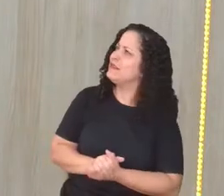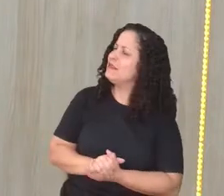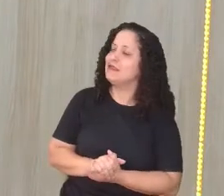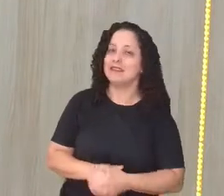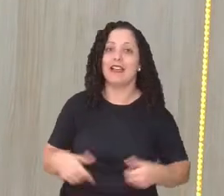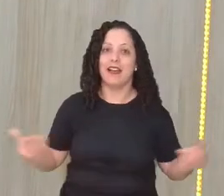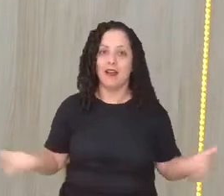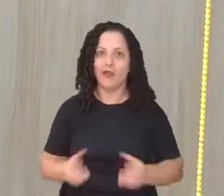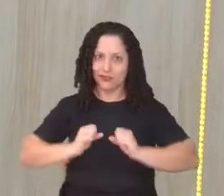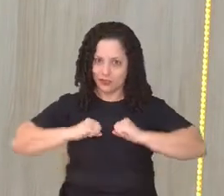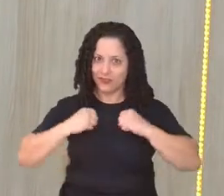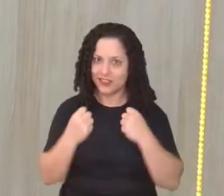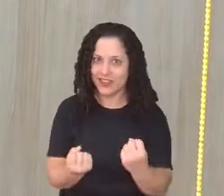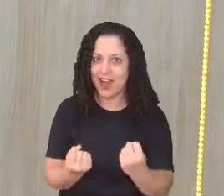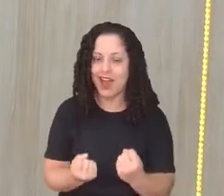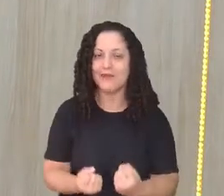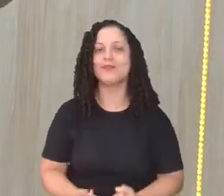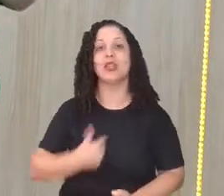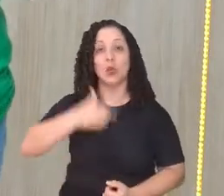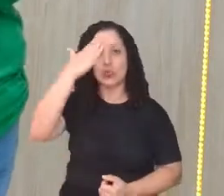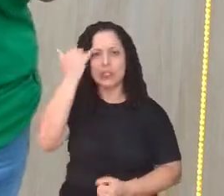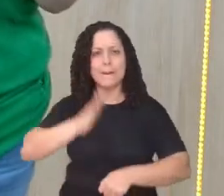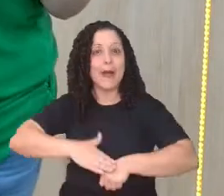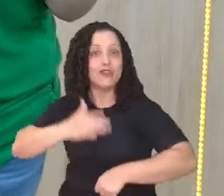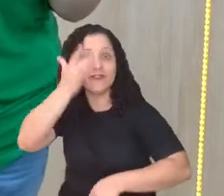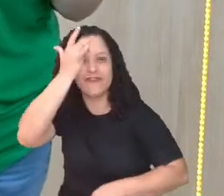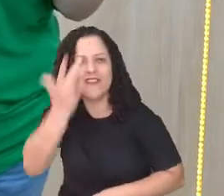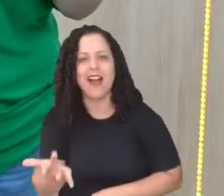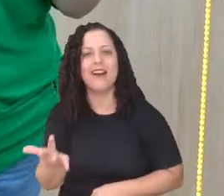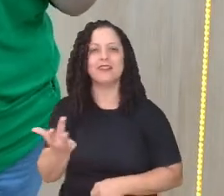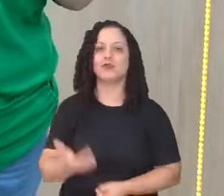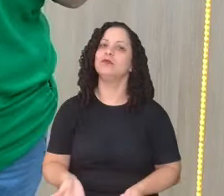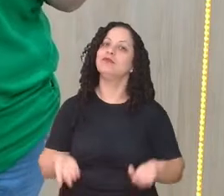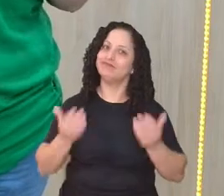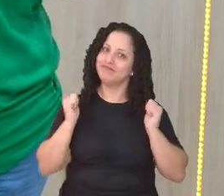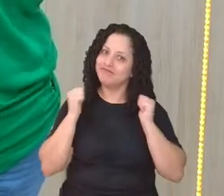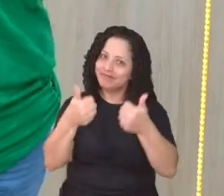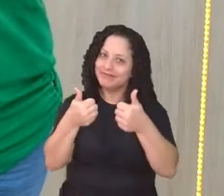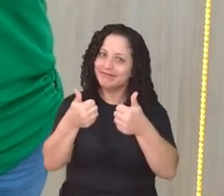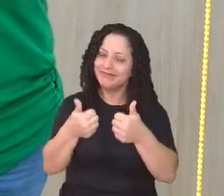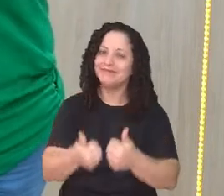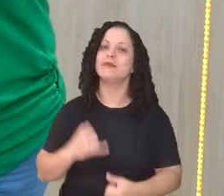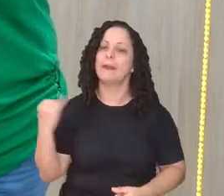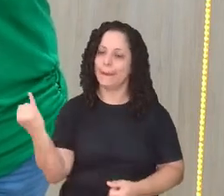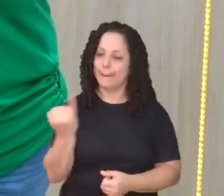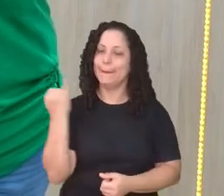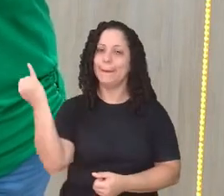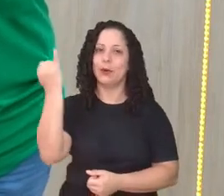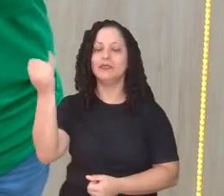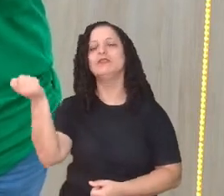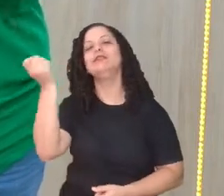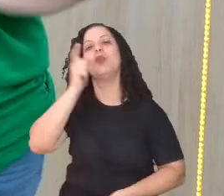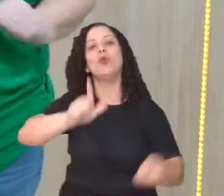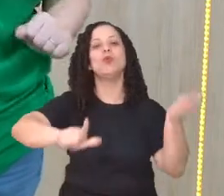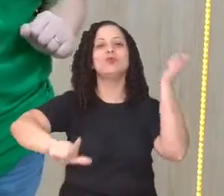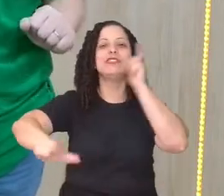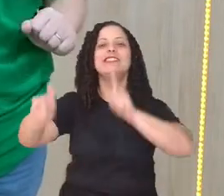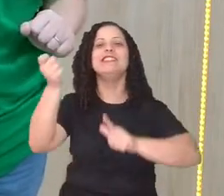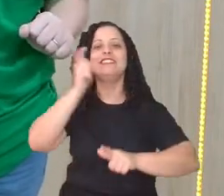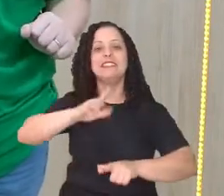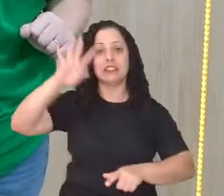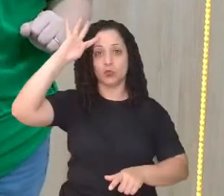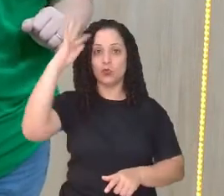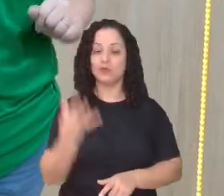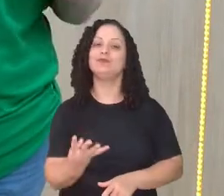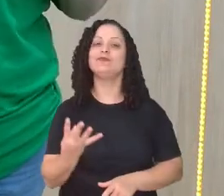mas vou tentar. Ah, eu sei de um jeito mais fácil. Não tem problema. O que importa é que vocês cheguem na